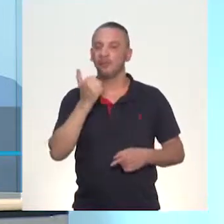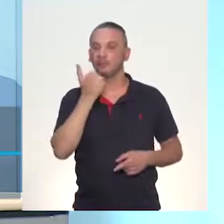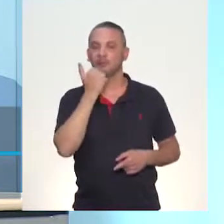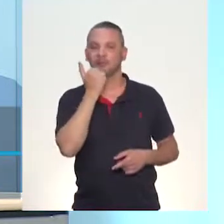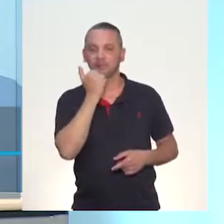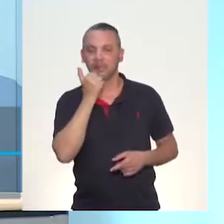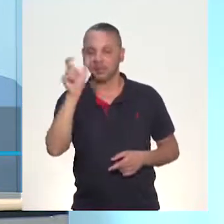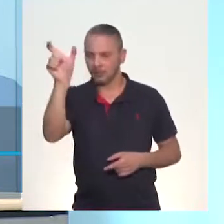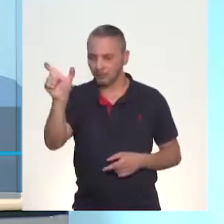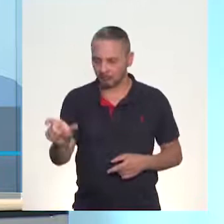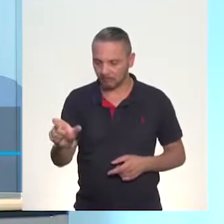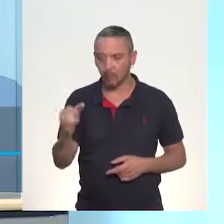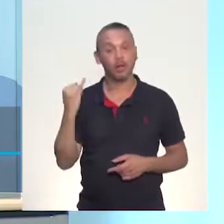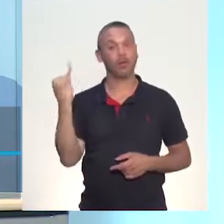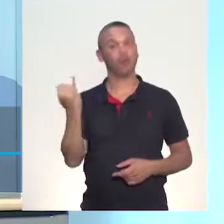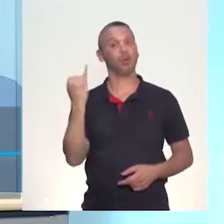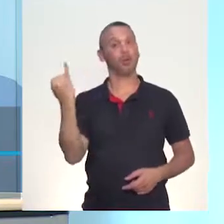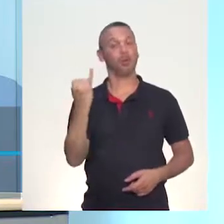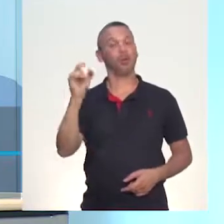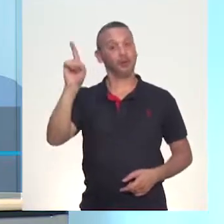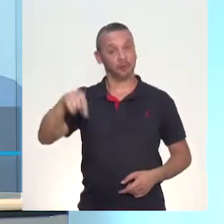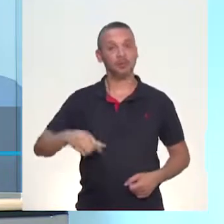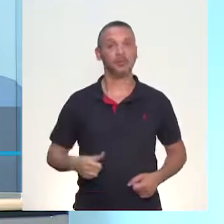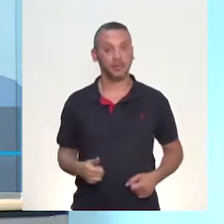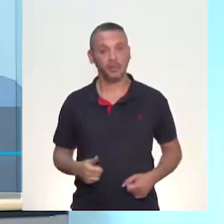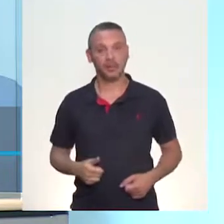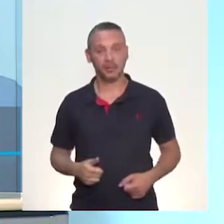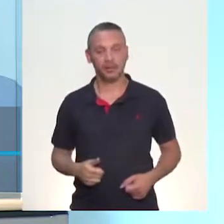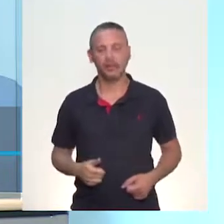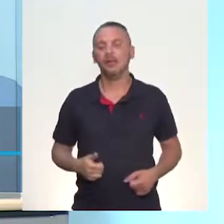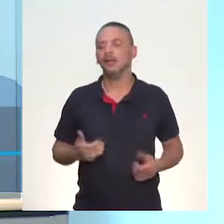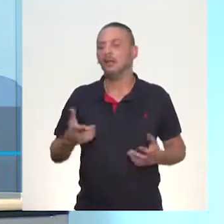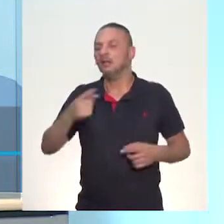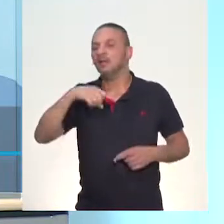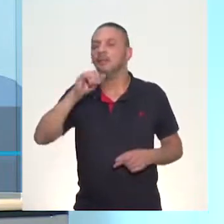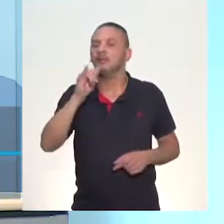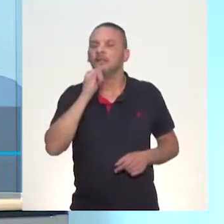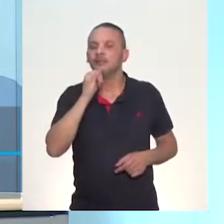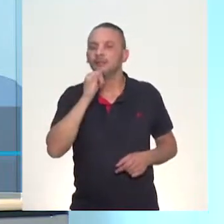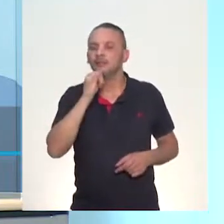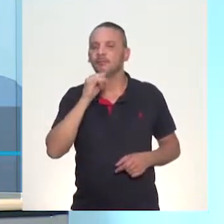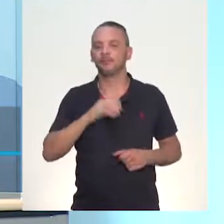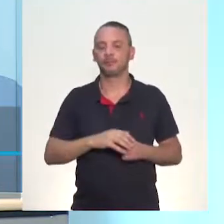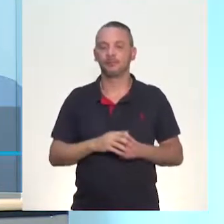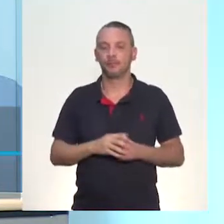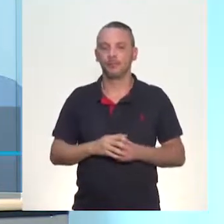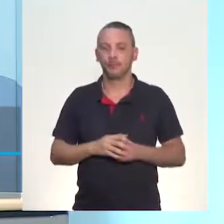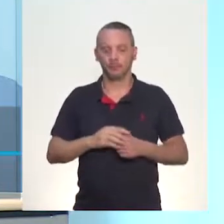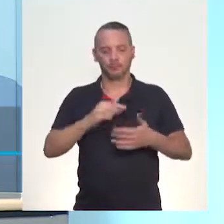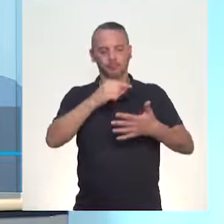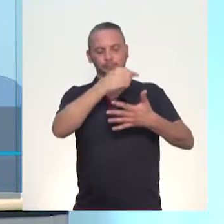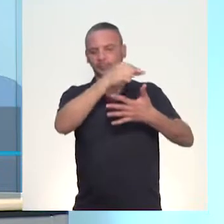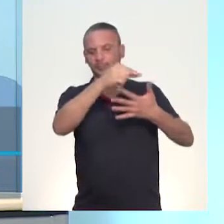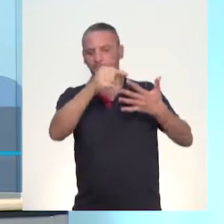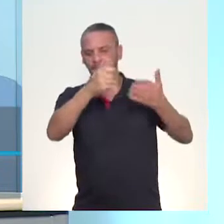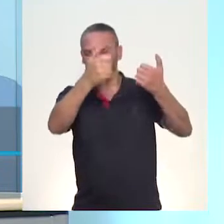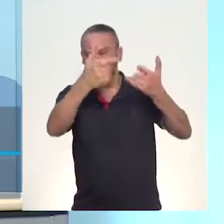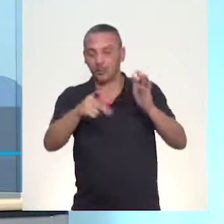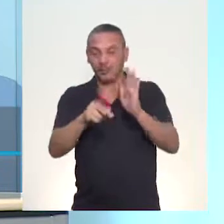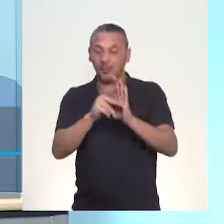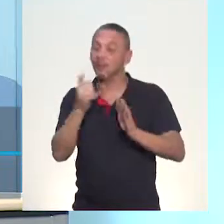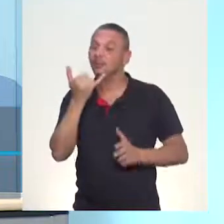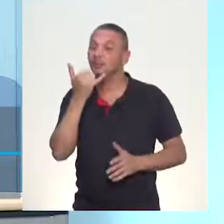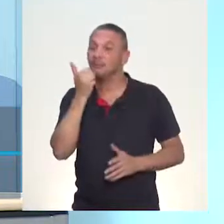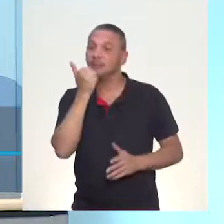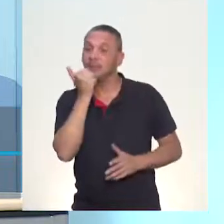ser muito valorizada e a não observância dos preceitos científicos,